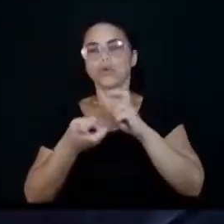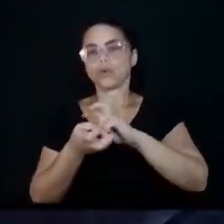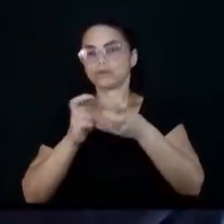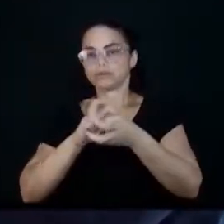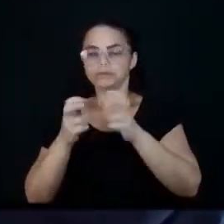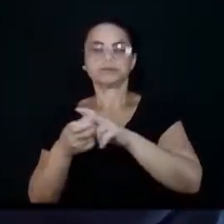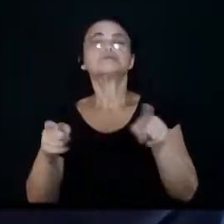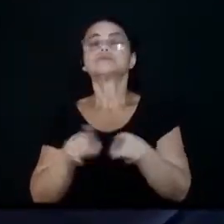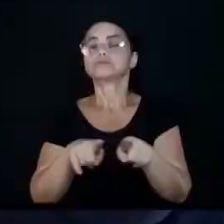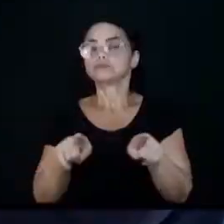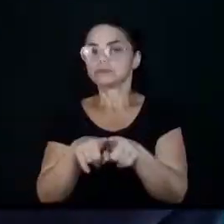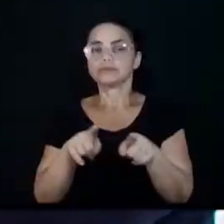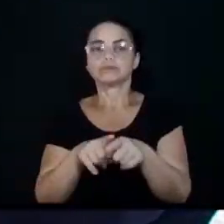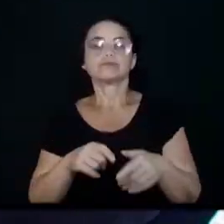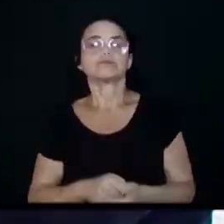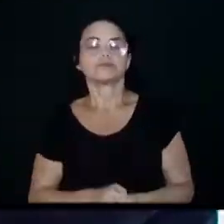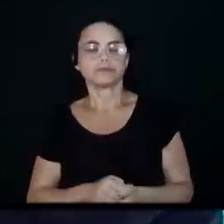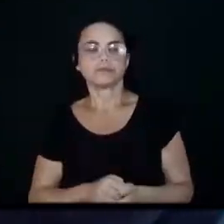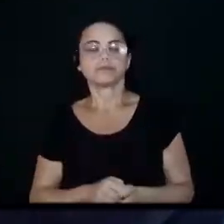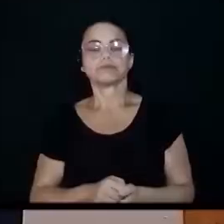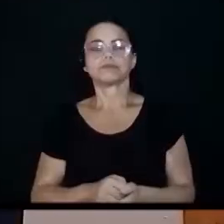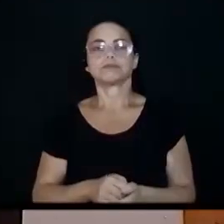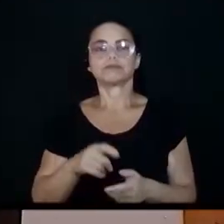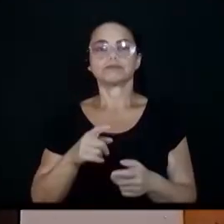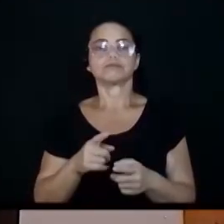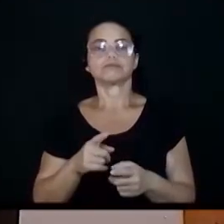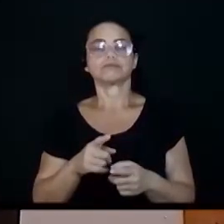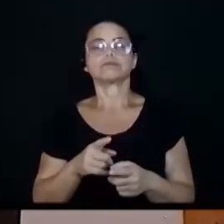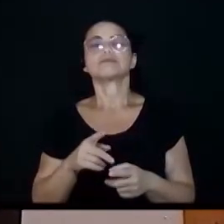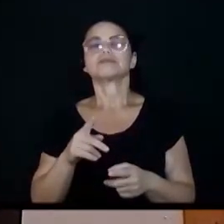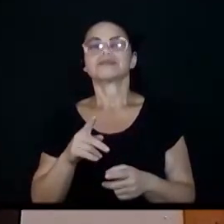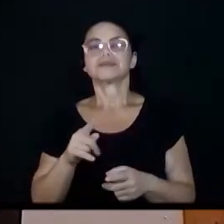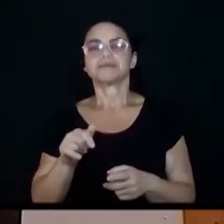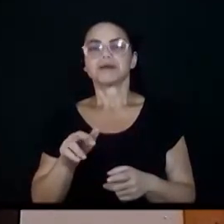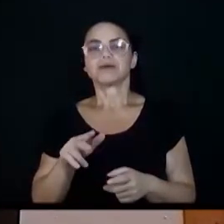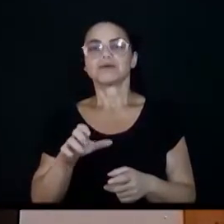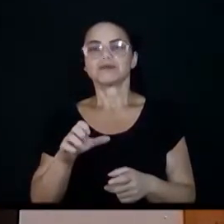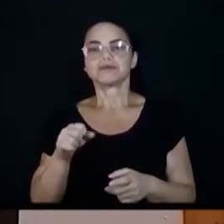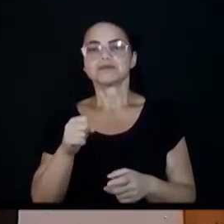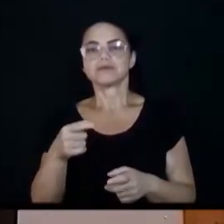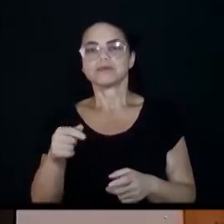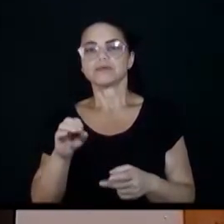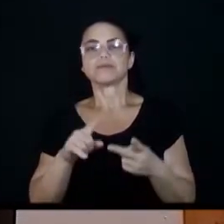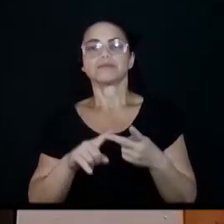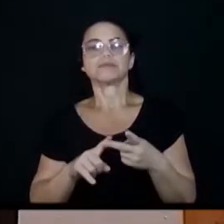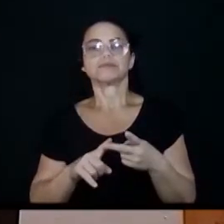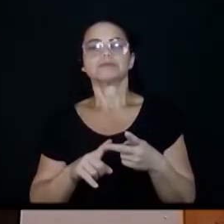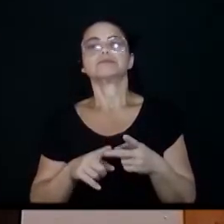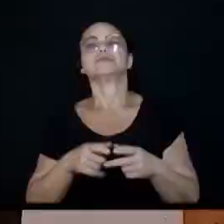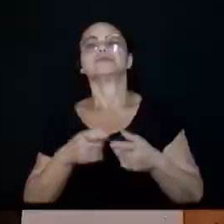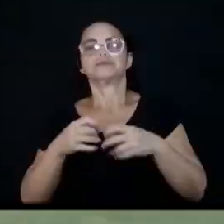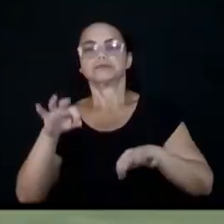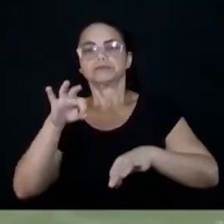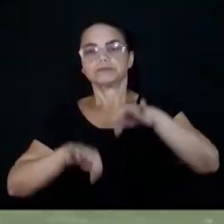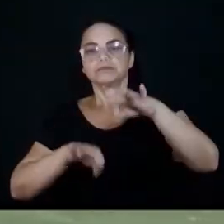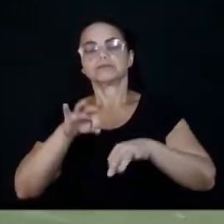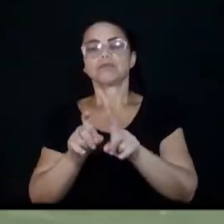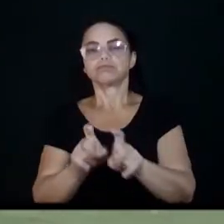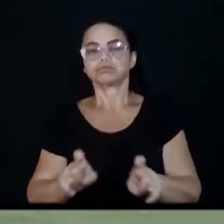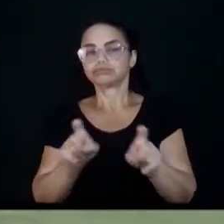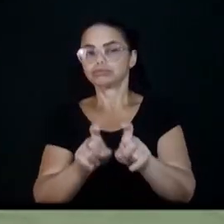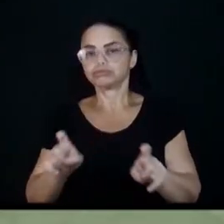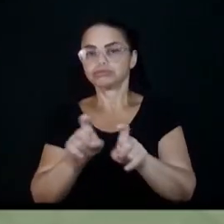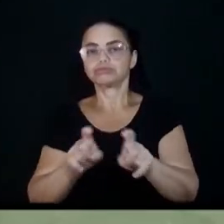de percussão, já falei, né? Percussão. A gente tem de informática também, tem